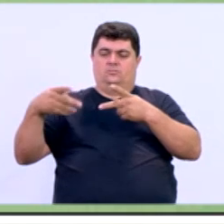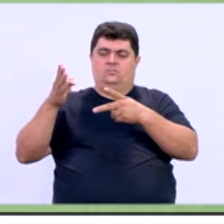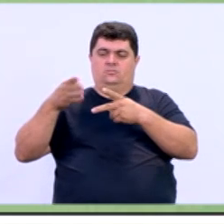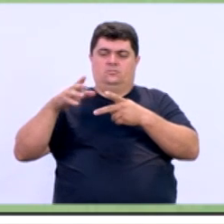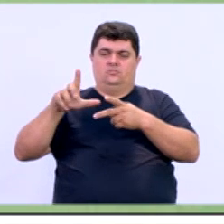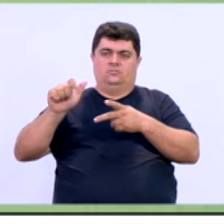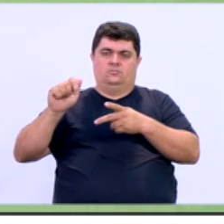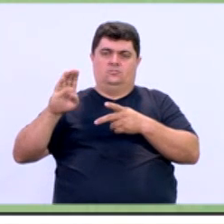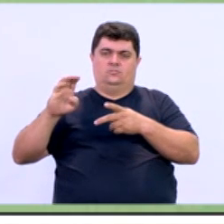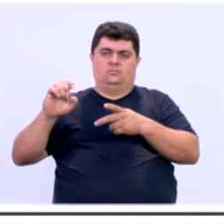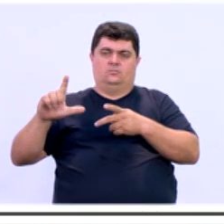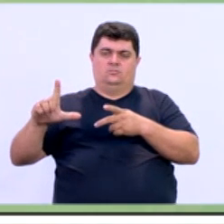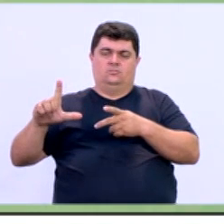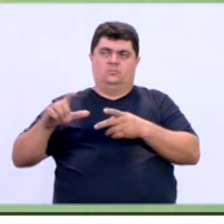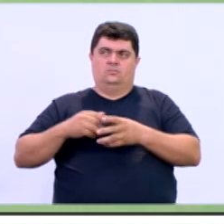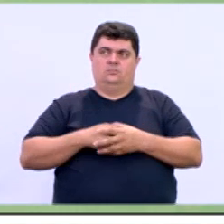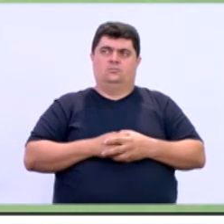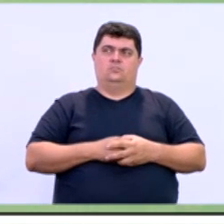label.